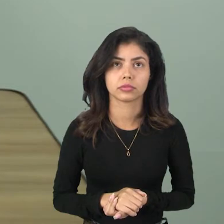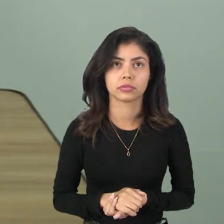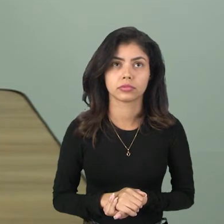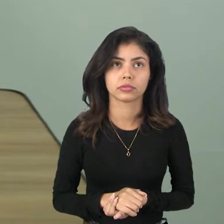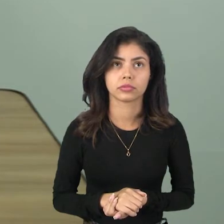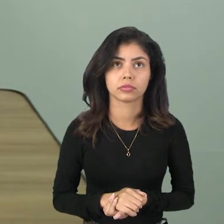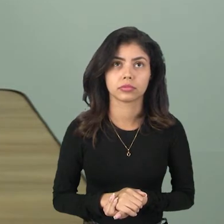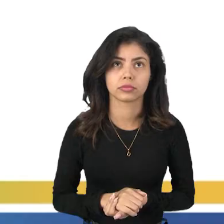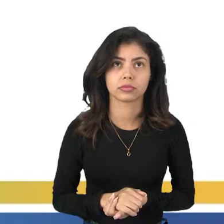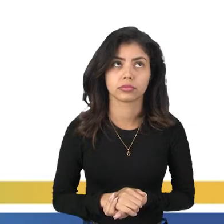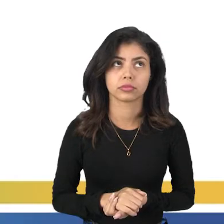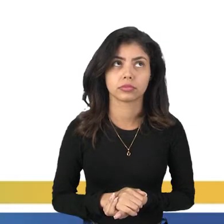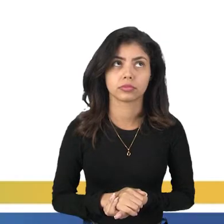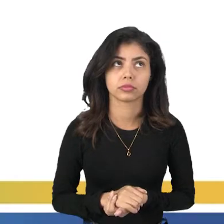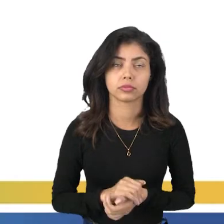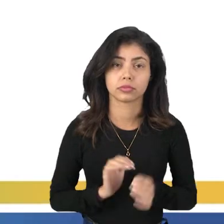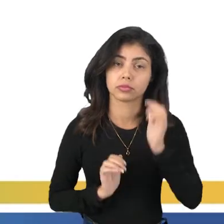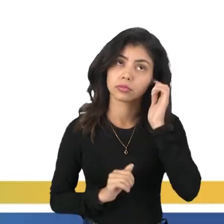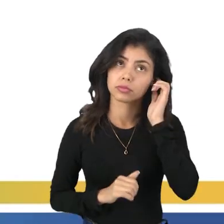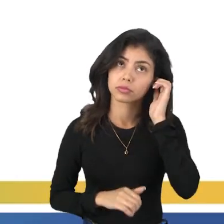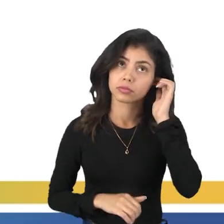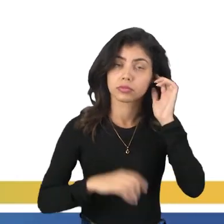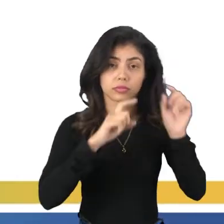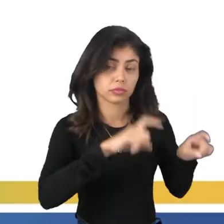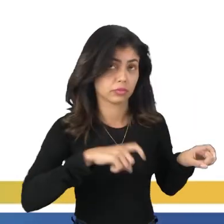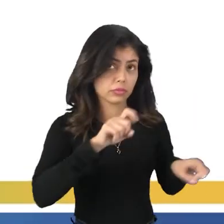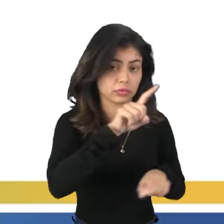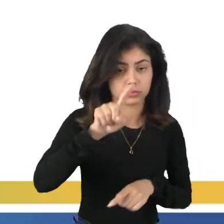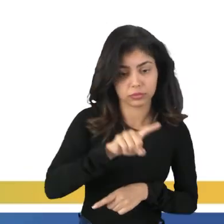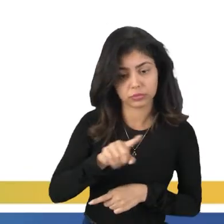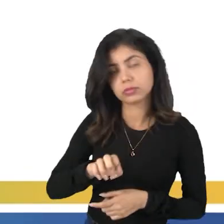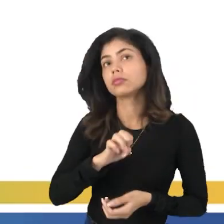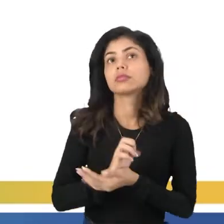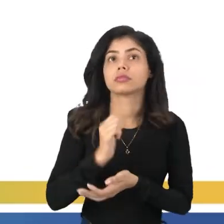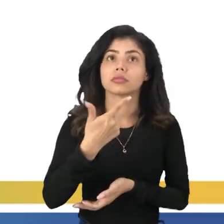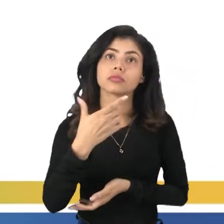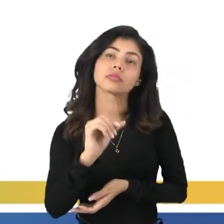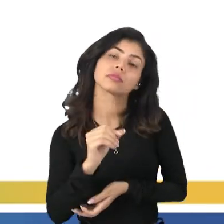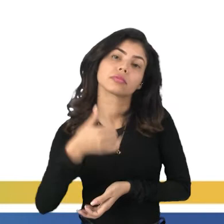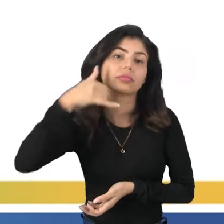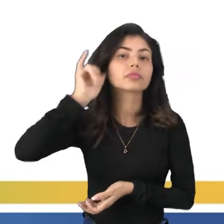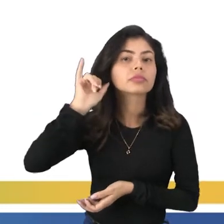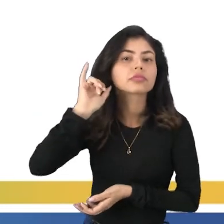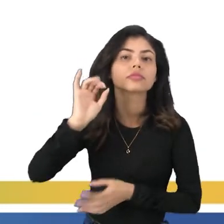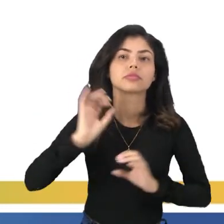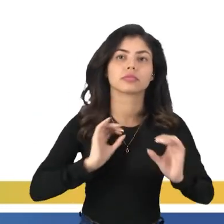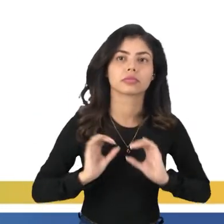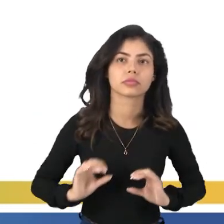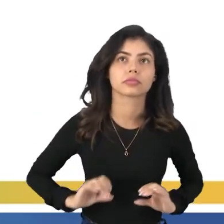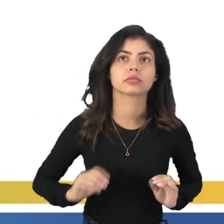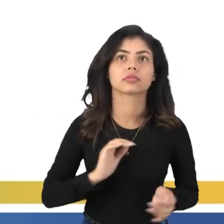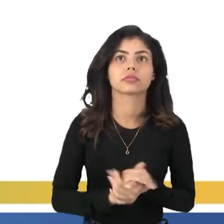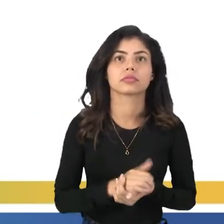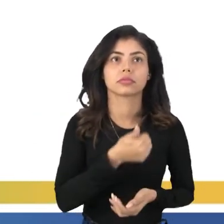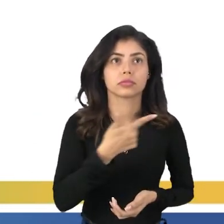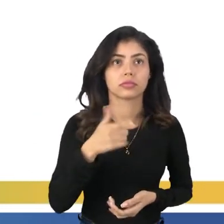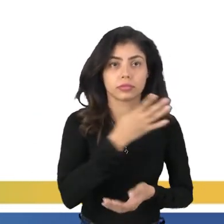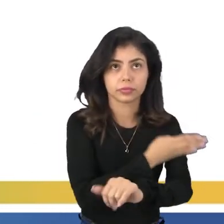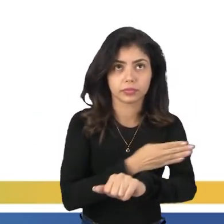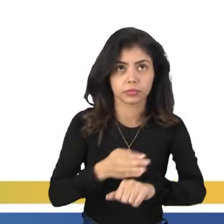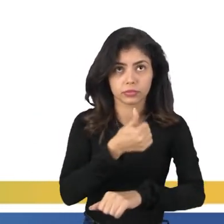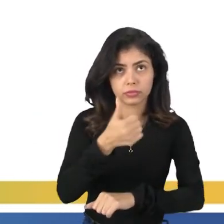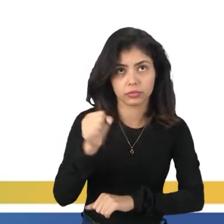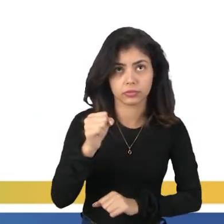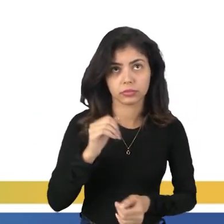outro cálculo e não fazenda do Seu Zé a 20 vacas malhadas 12 vacas brancas